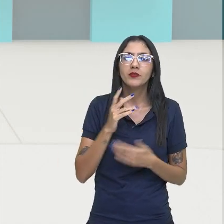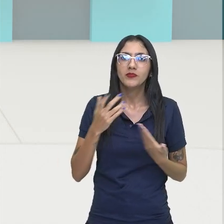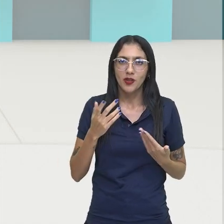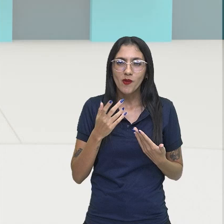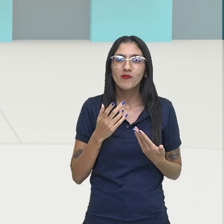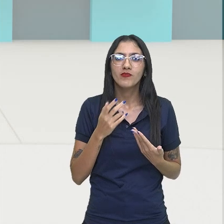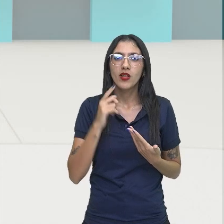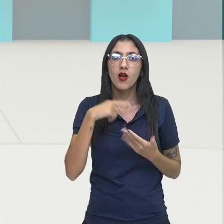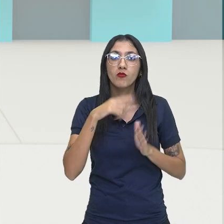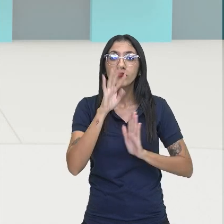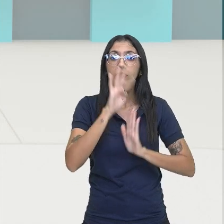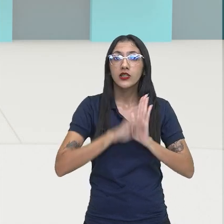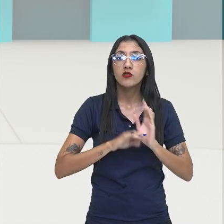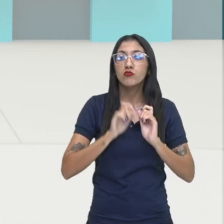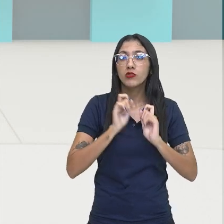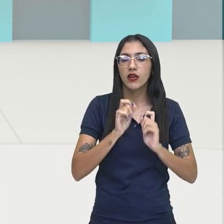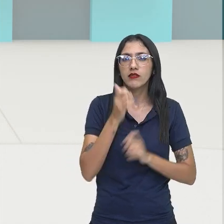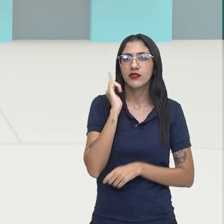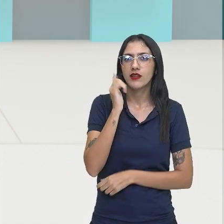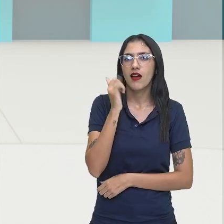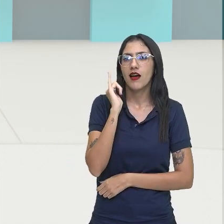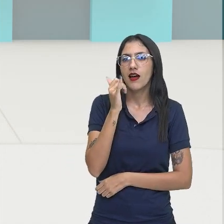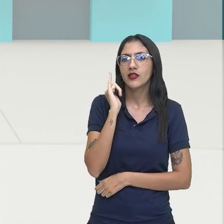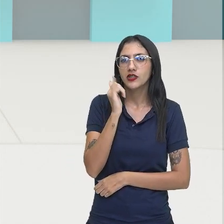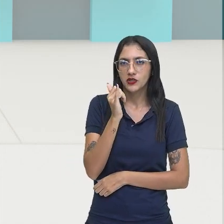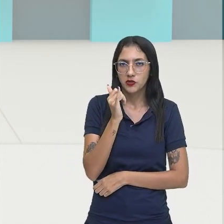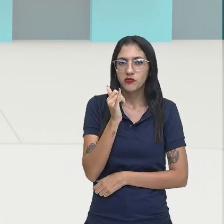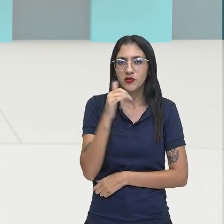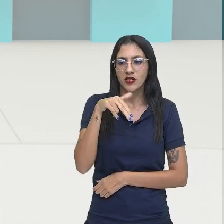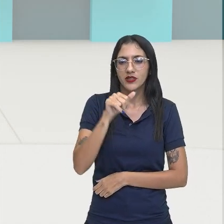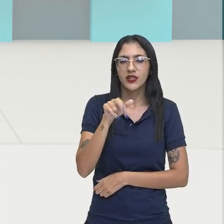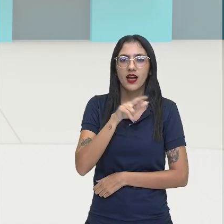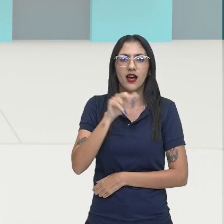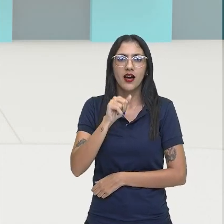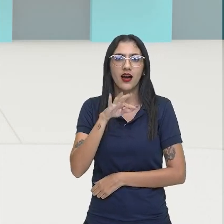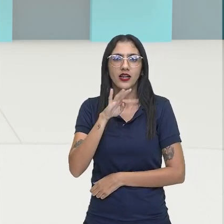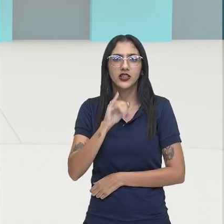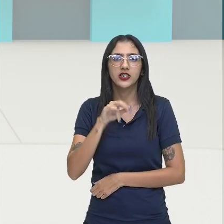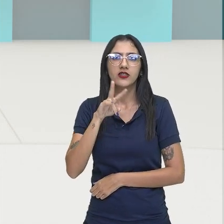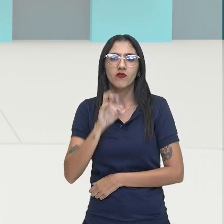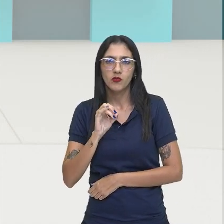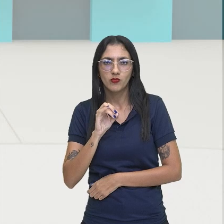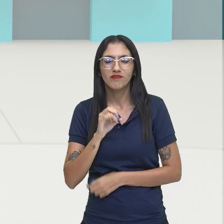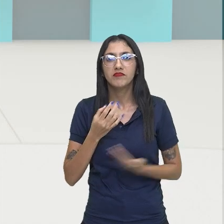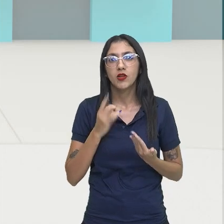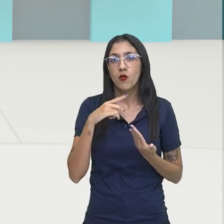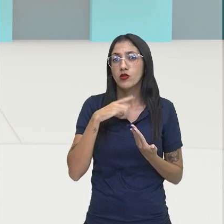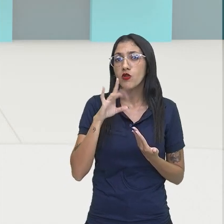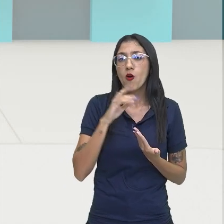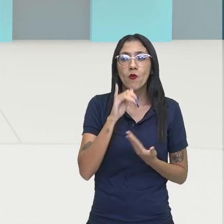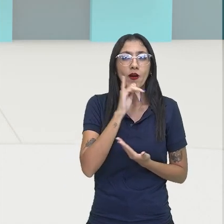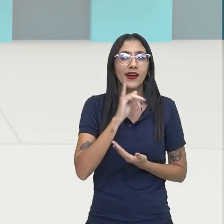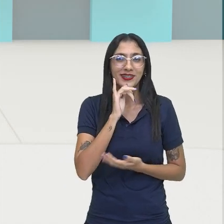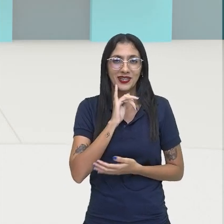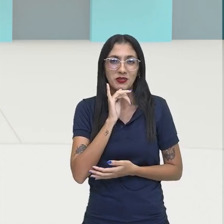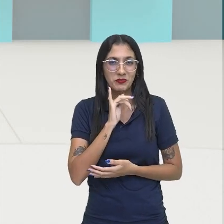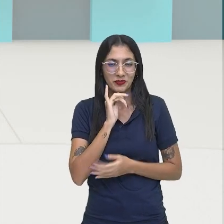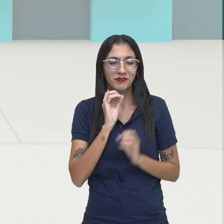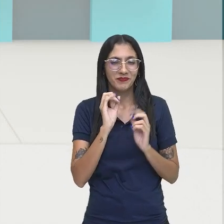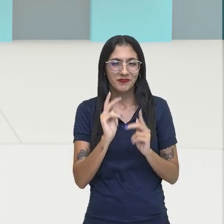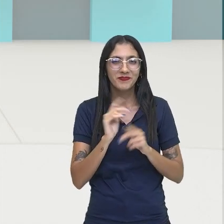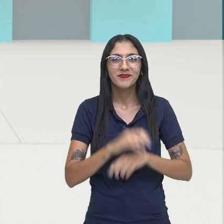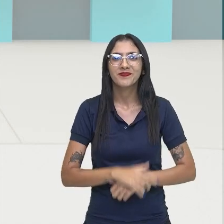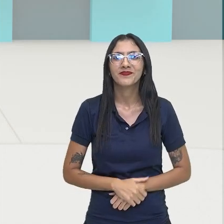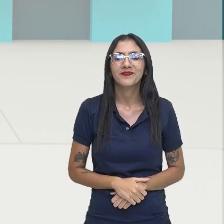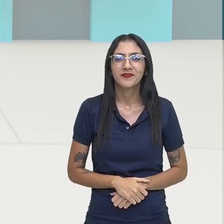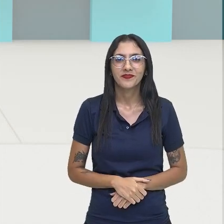do texto narrativo ou da narração. Nem vou continuar a história sobre o ex, é só para você se prender à aula aí, ok?